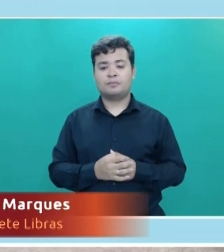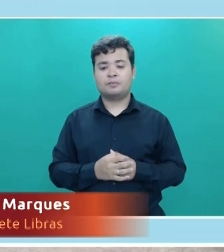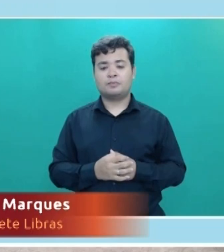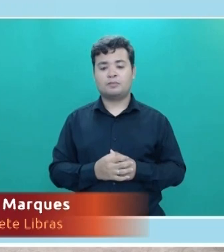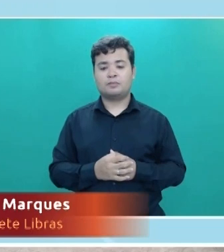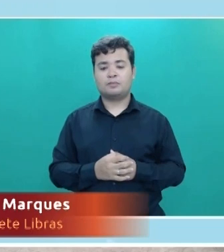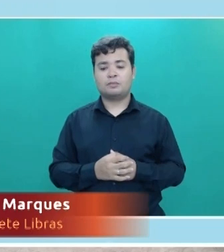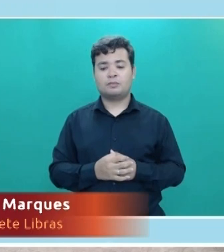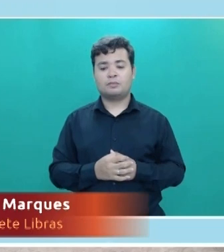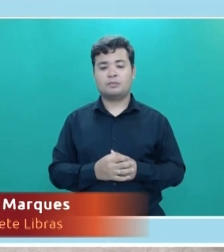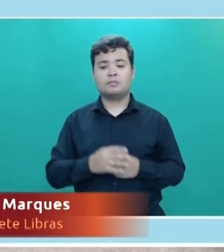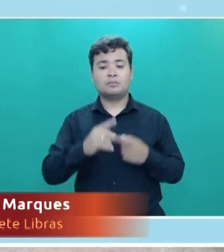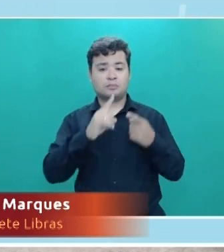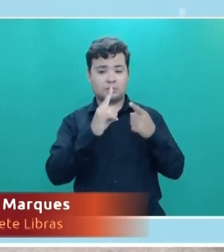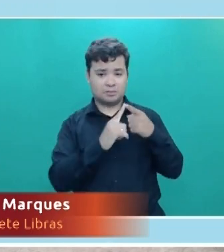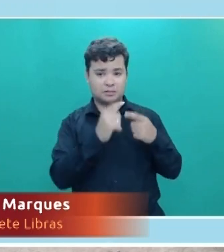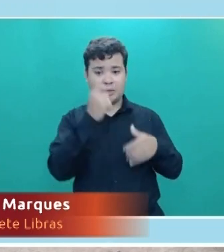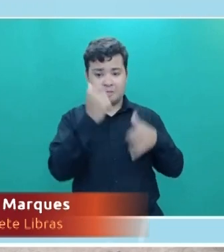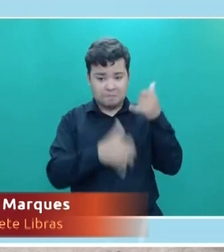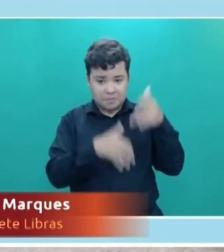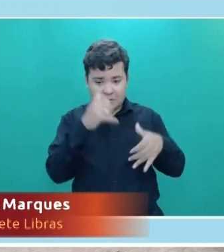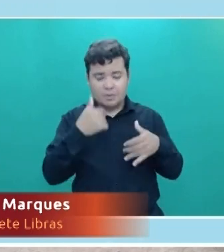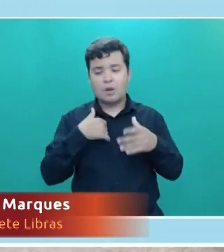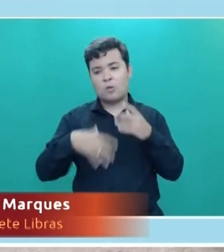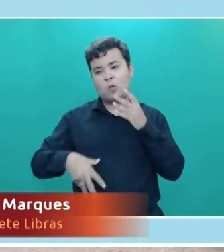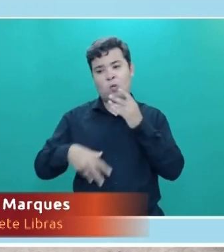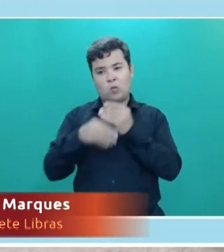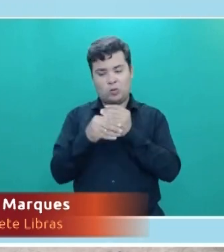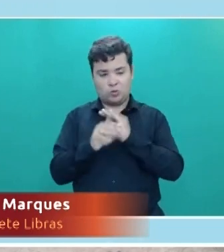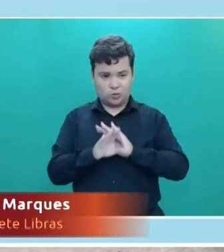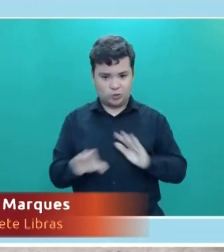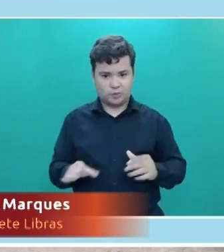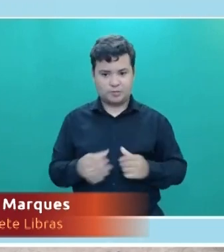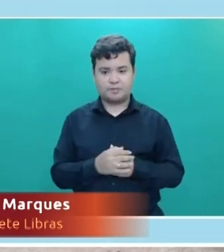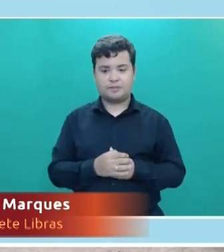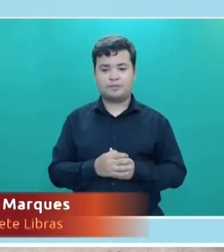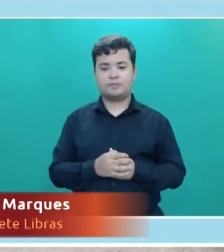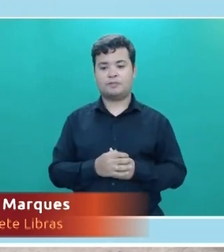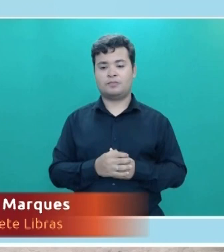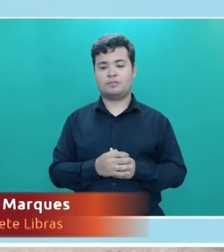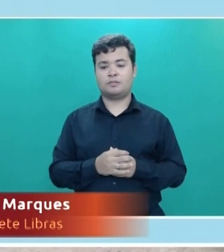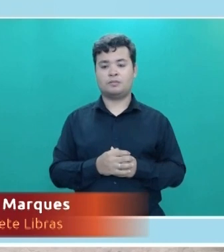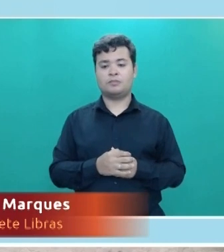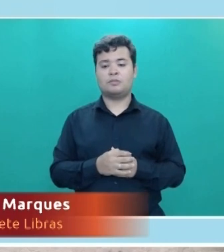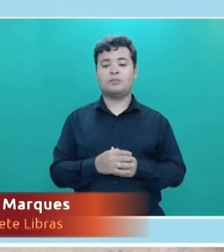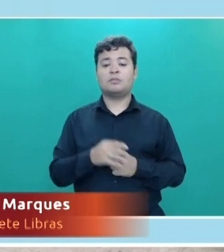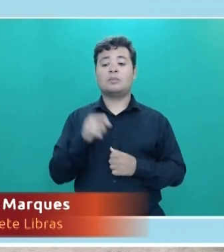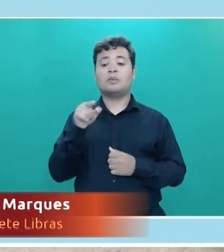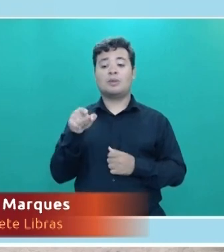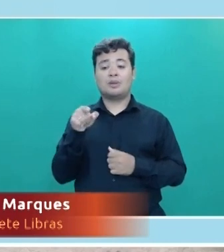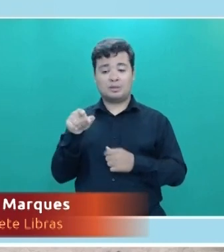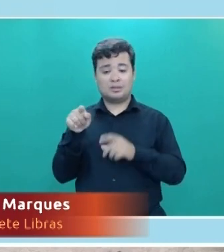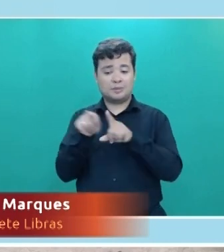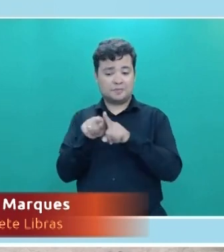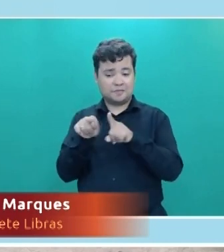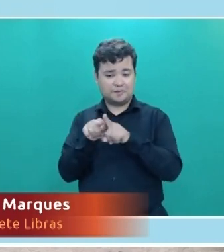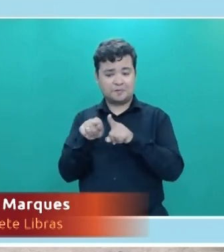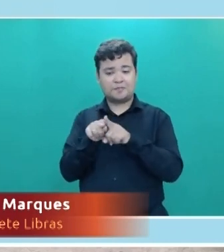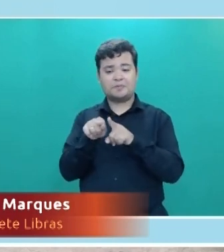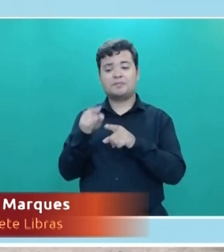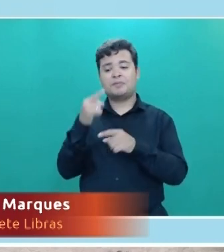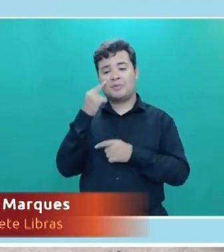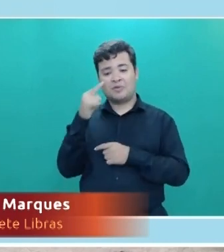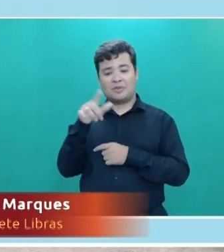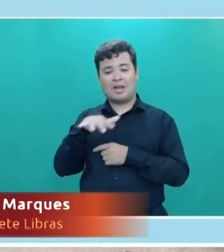os bons apontamentos que o Matheus fez. Se existe, sim, essa incoerência dentro da quando a gente está estudando em Ciosfera,